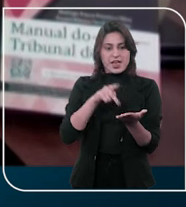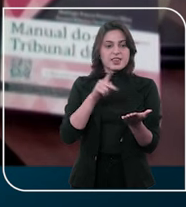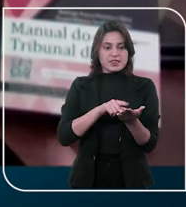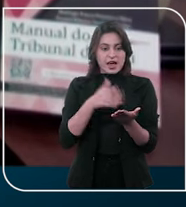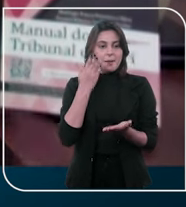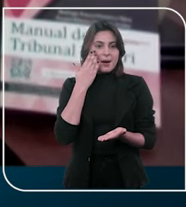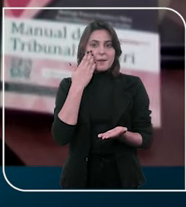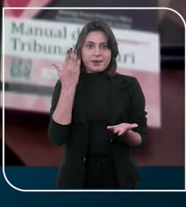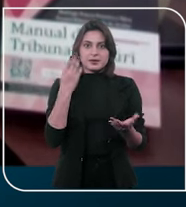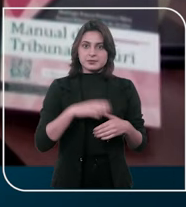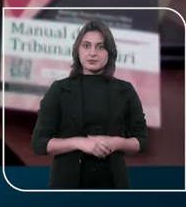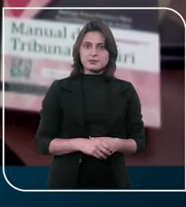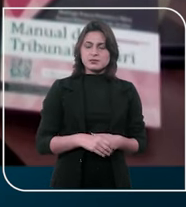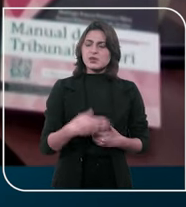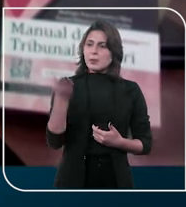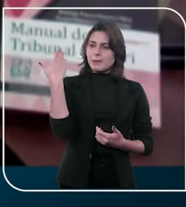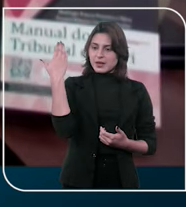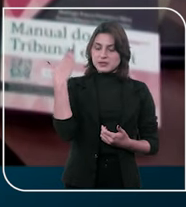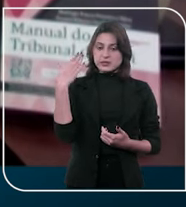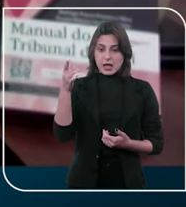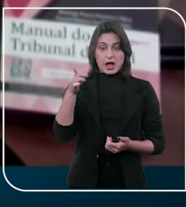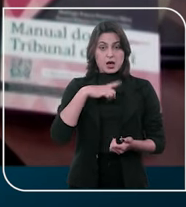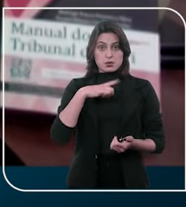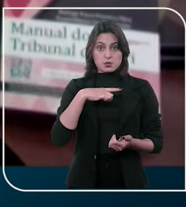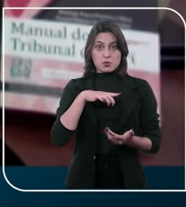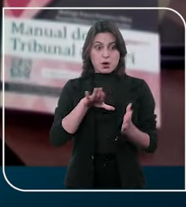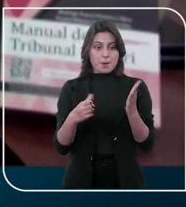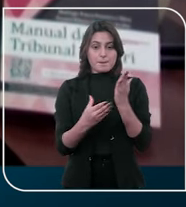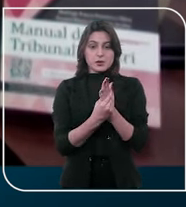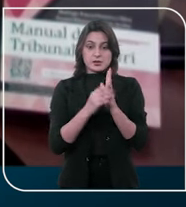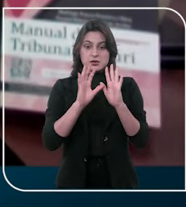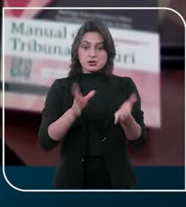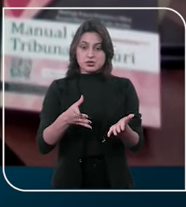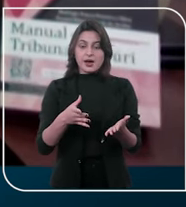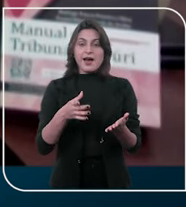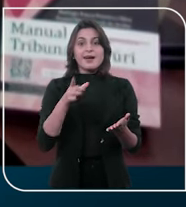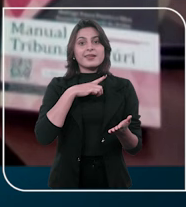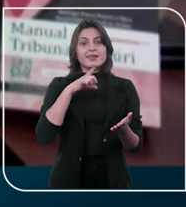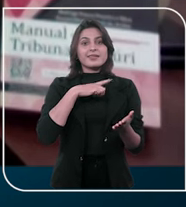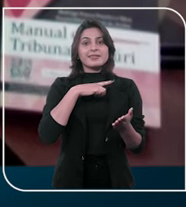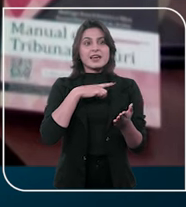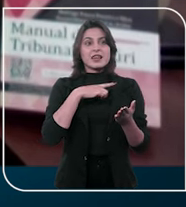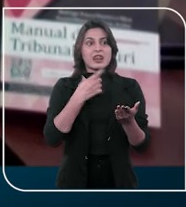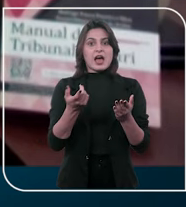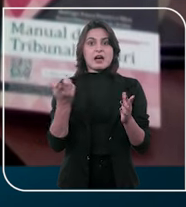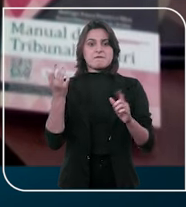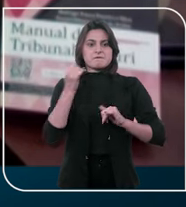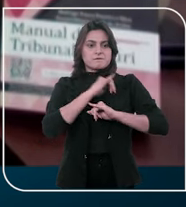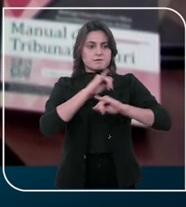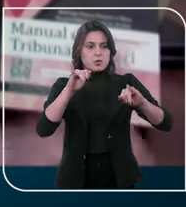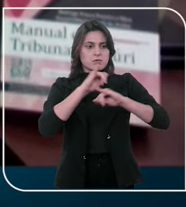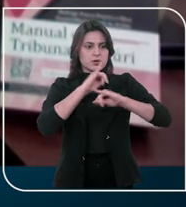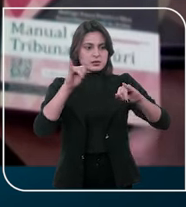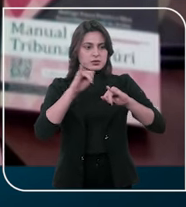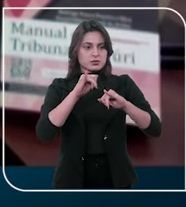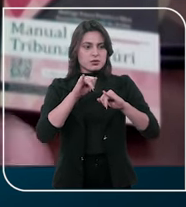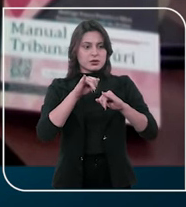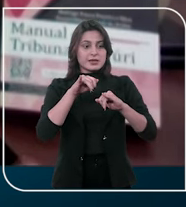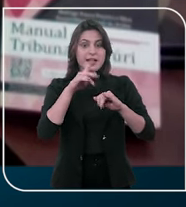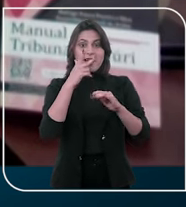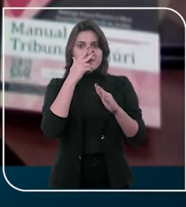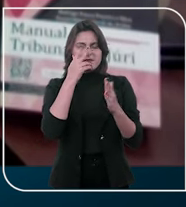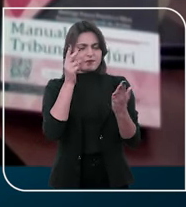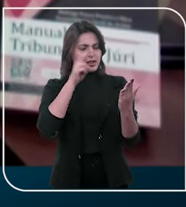basearam efetivamente em situações que não tinham nada a ver com o processo. Primeiro se destrói a reputação e com base